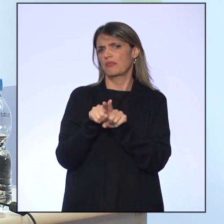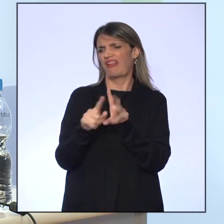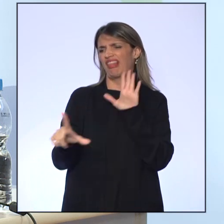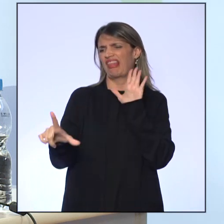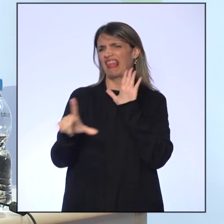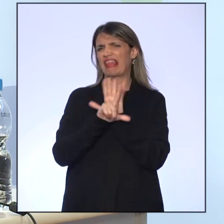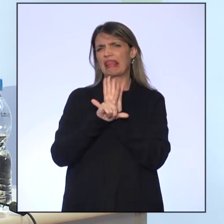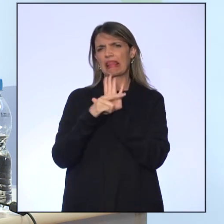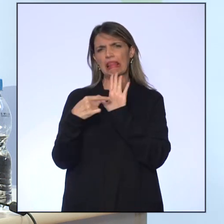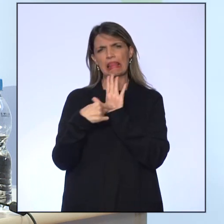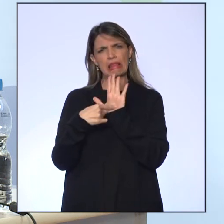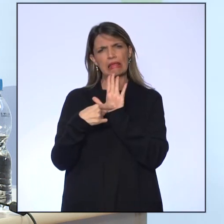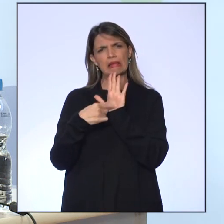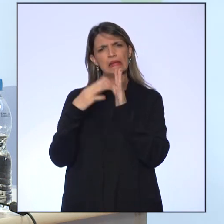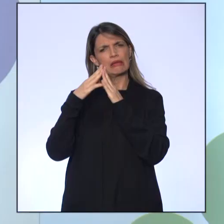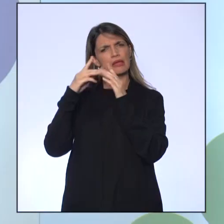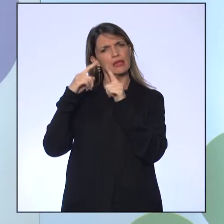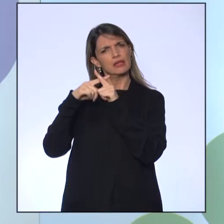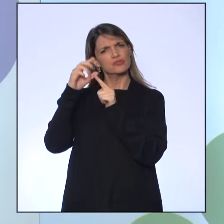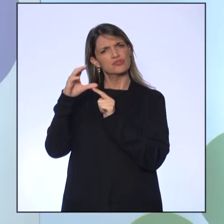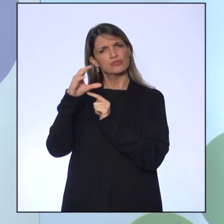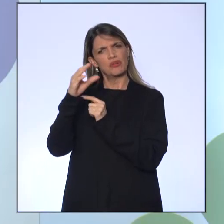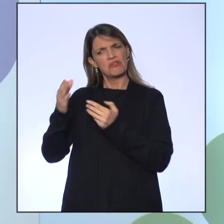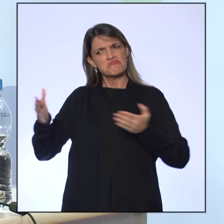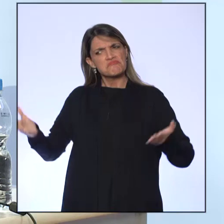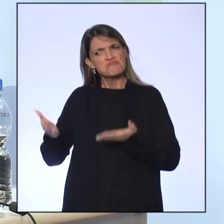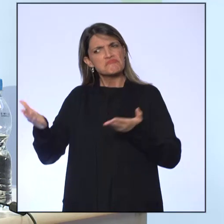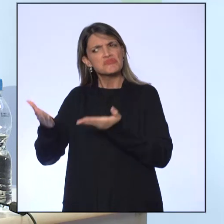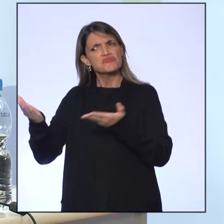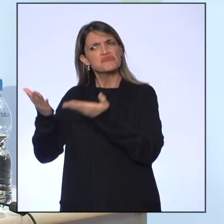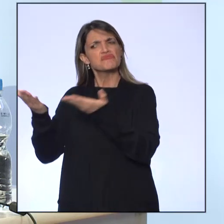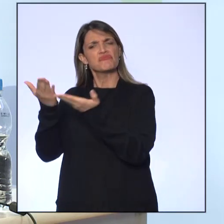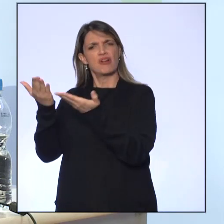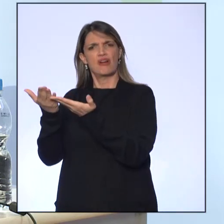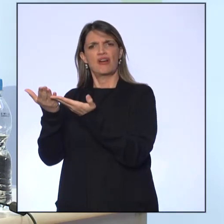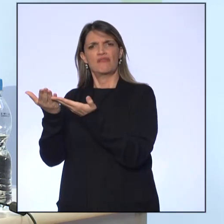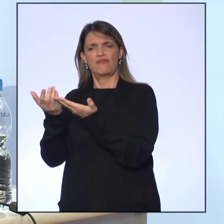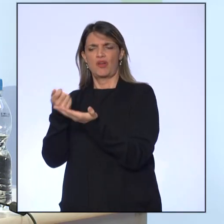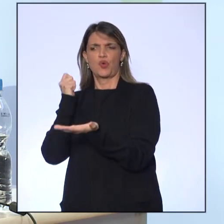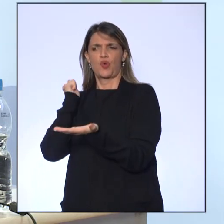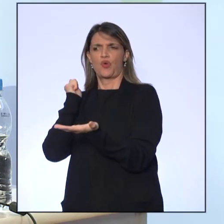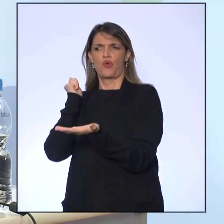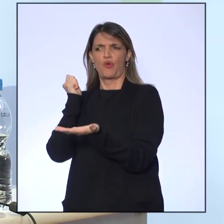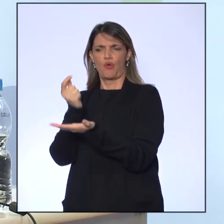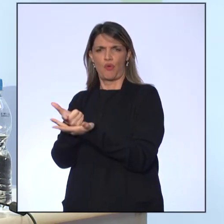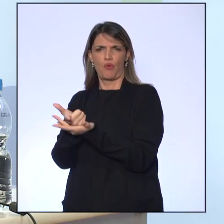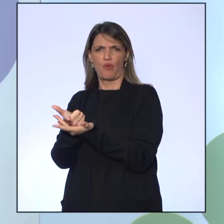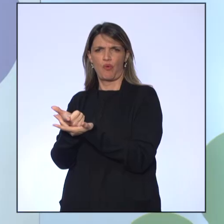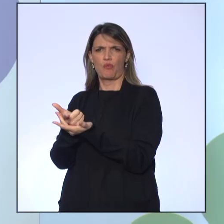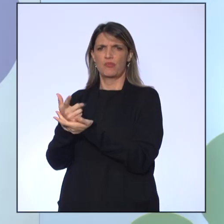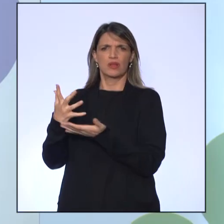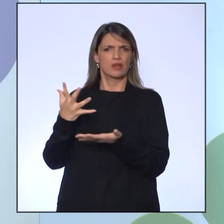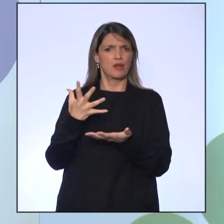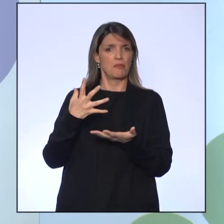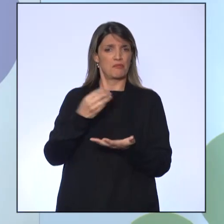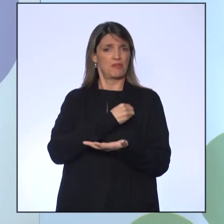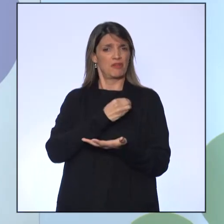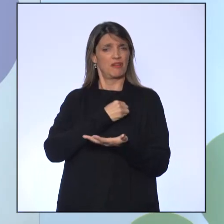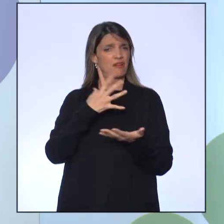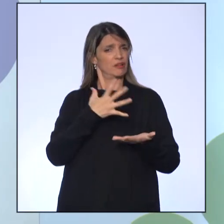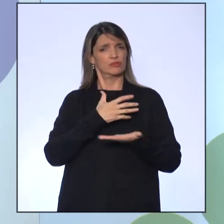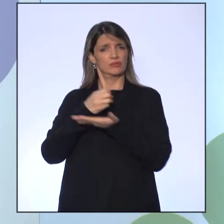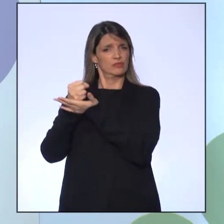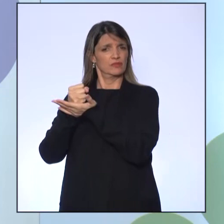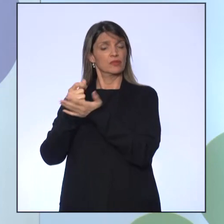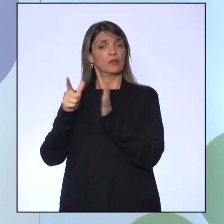que incentivavam a venda de indulgências, a salvação da alma e o perdão dos pecados. É isso? A